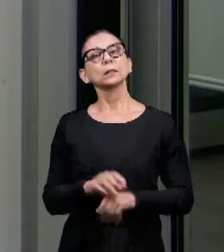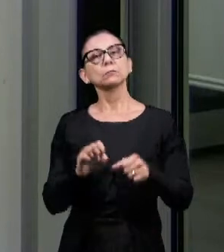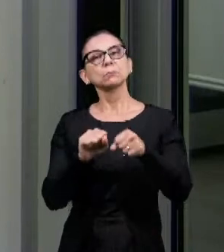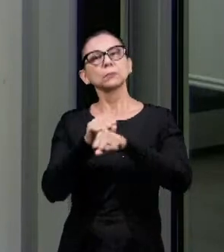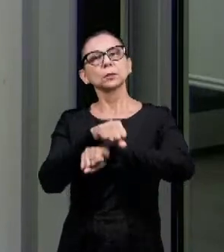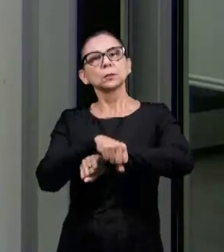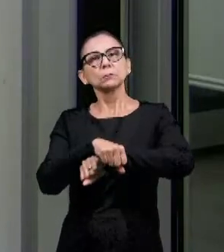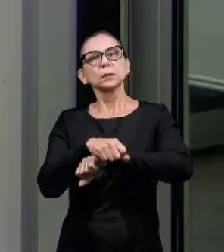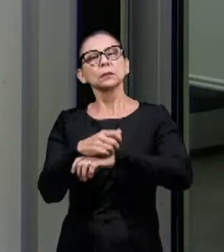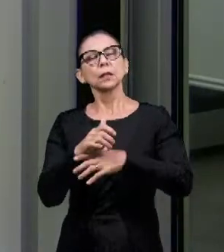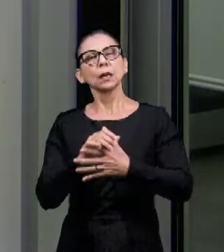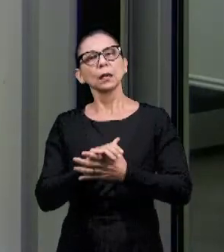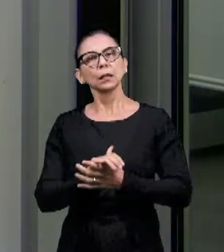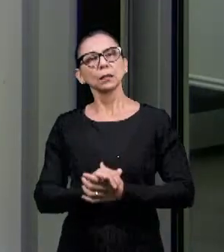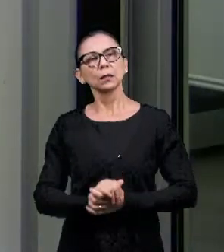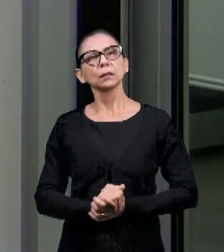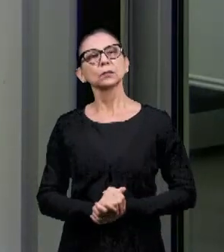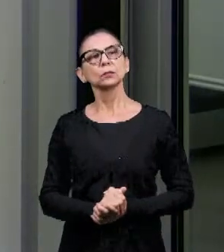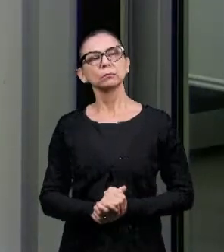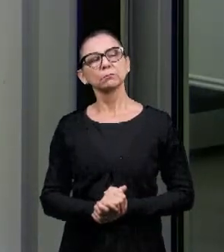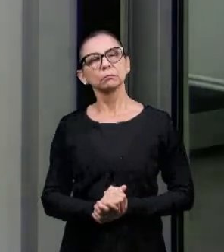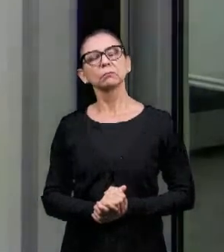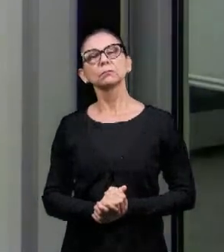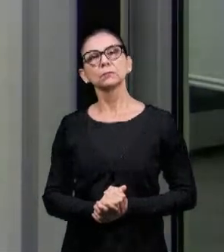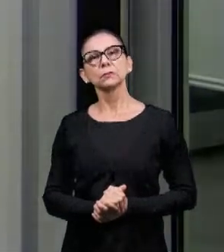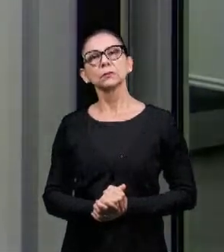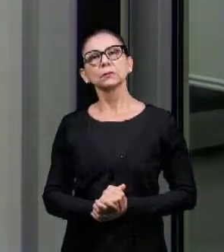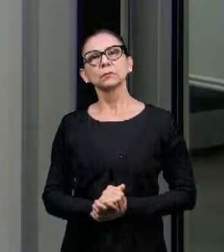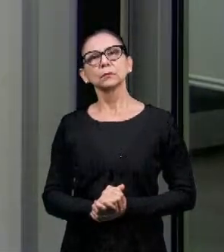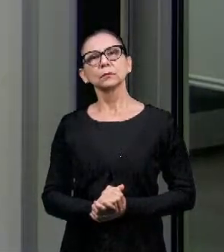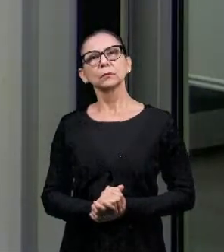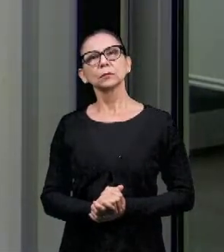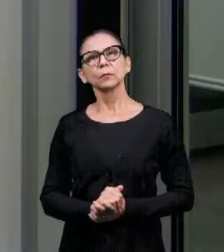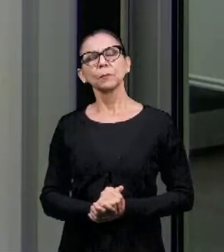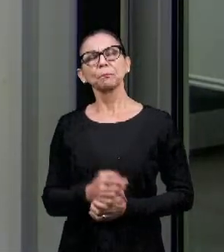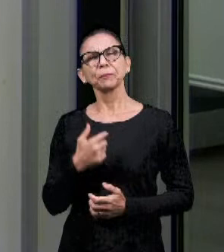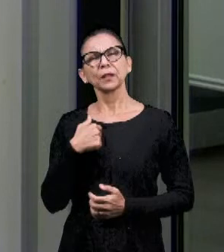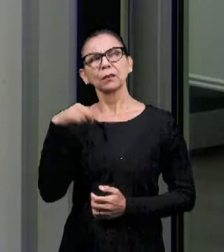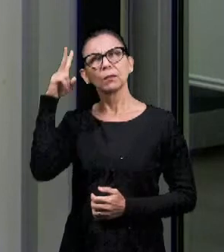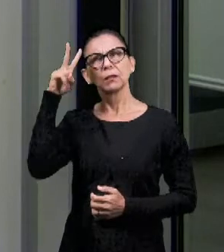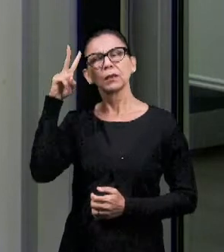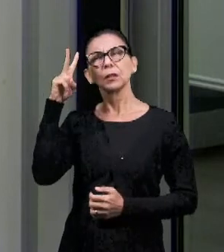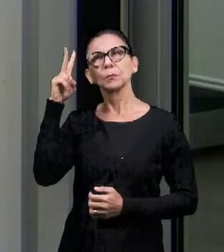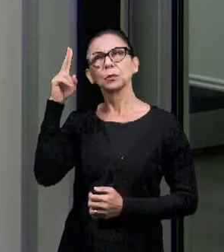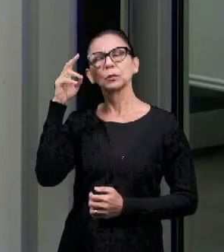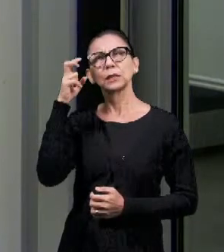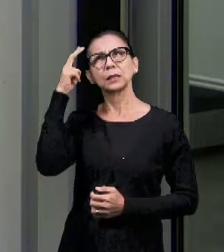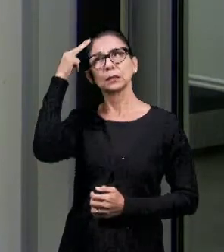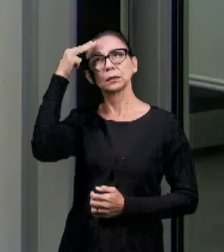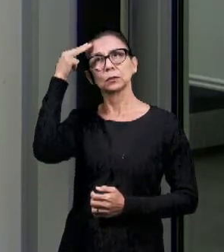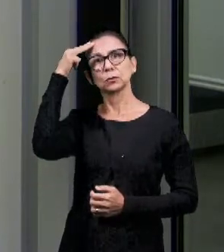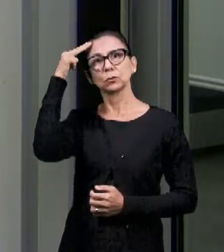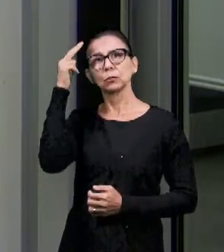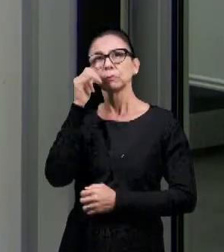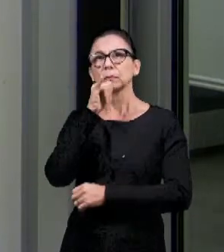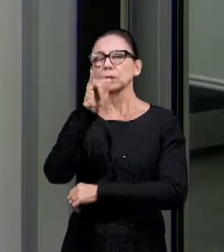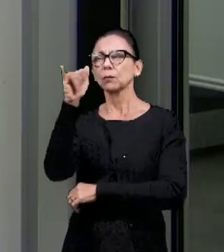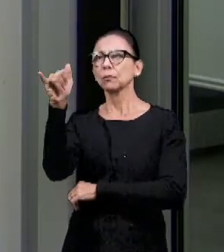E aquilo tudo veio a confirmar. Eu nunca contei esse sonho. Eu fui contar esse sonho.